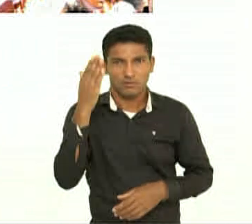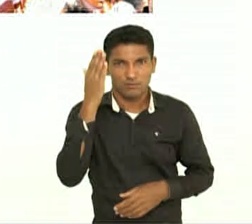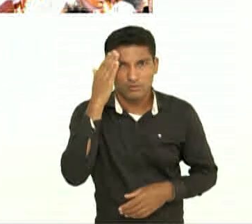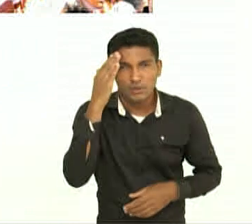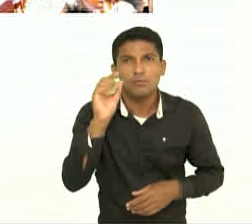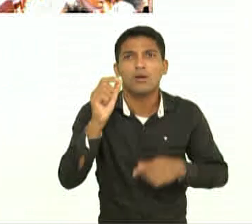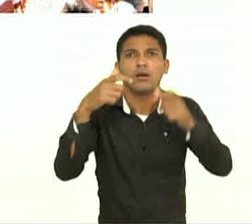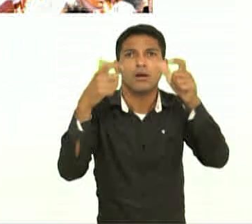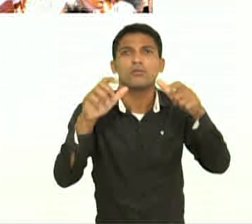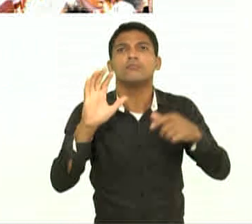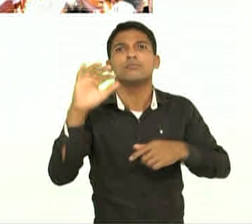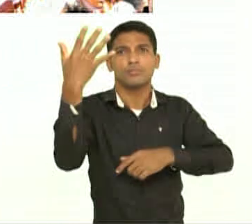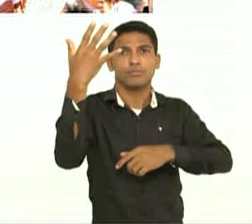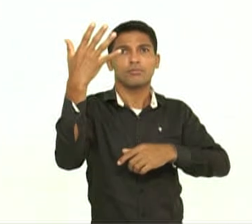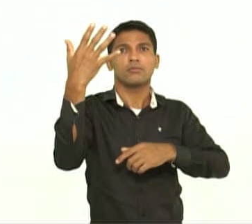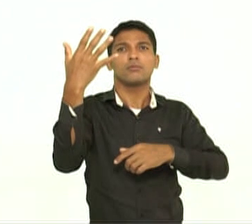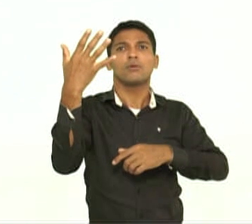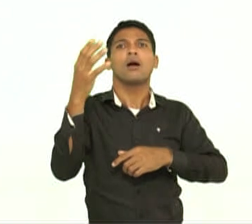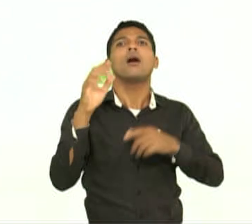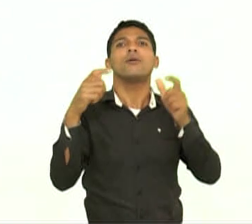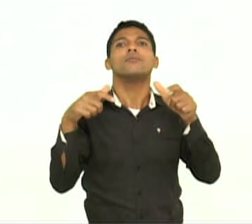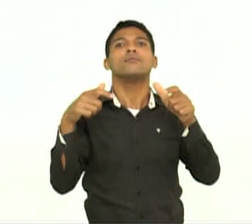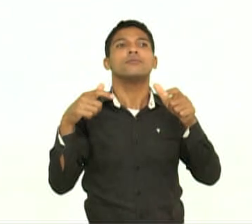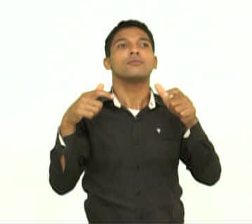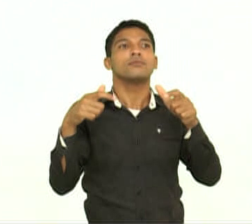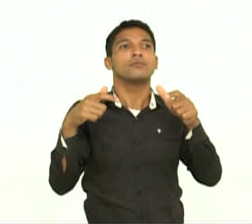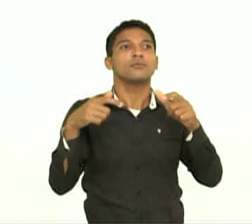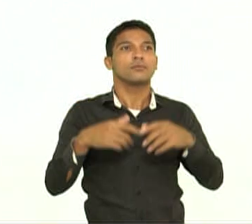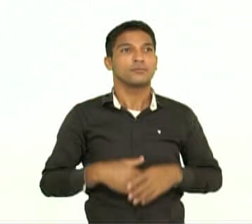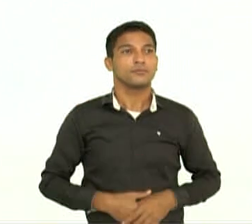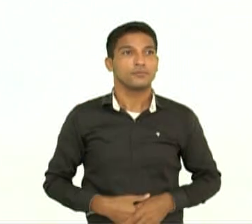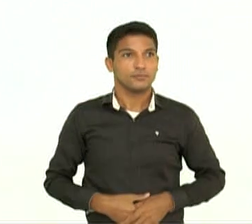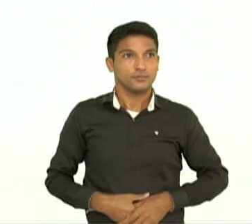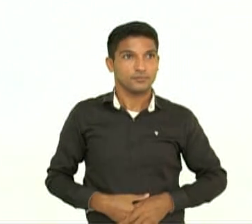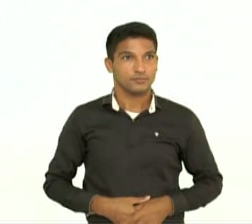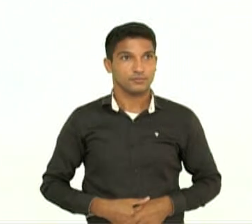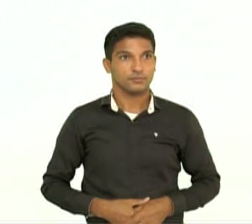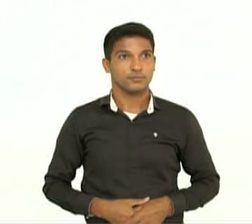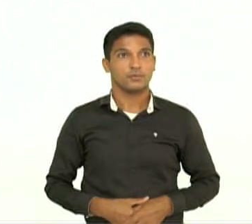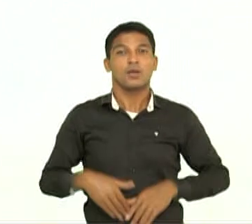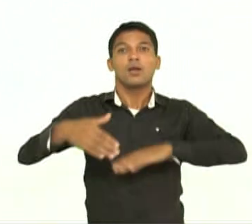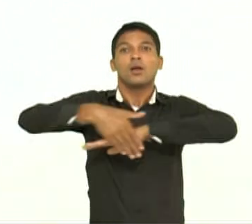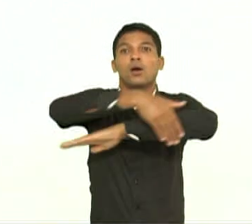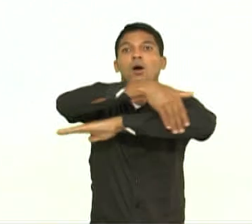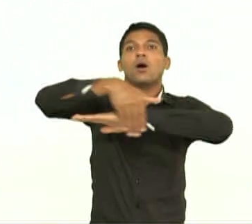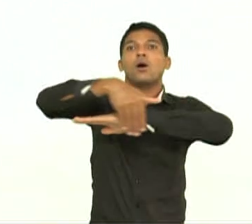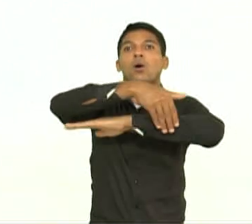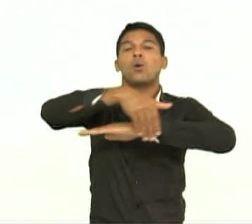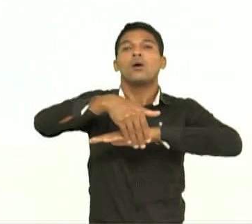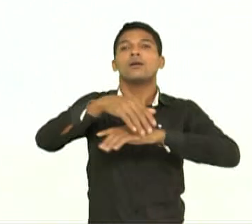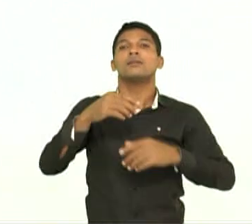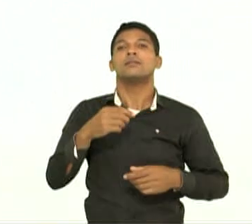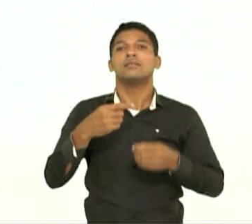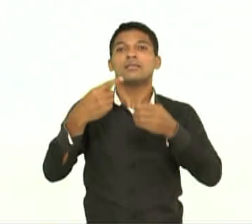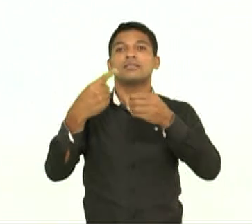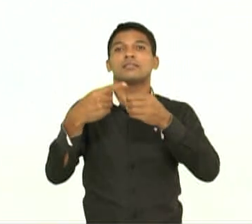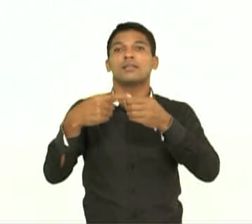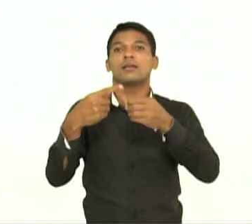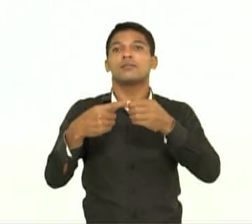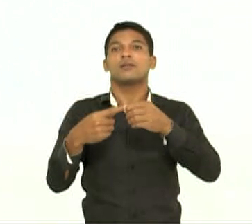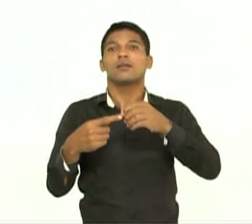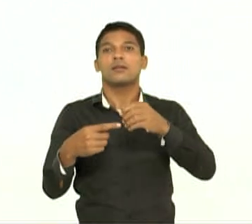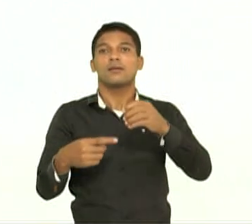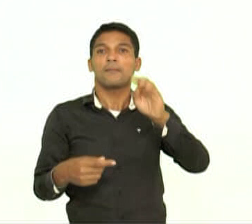que acontece essa festa? Vamos descobrir? Essa procissão percorre as ruas da cidade de Belém, no estado do